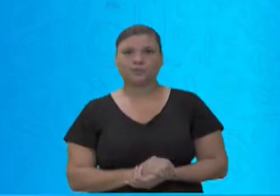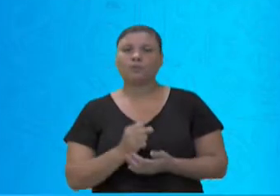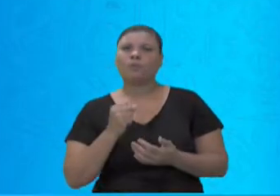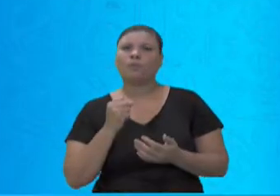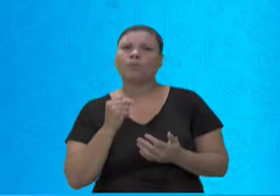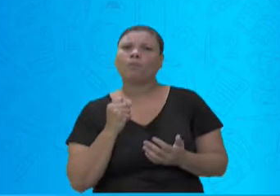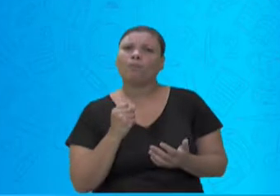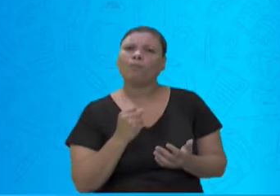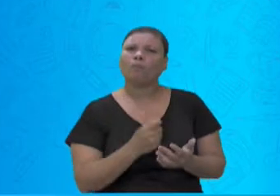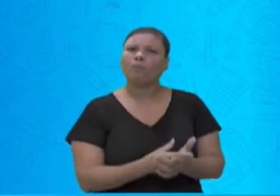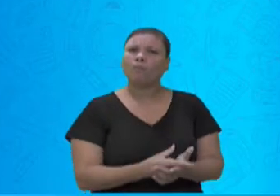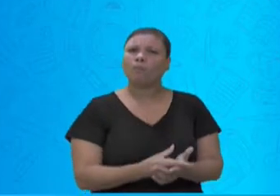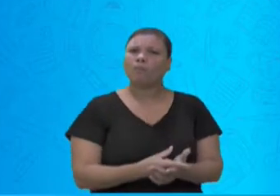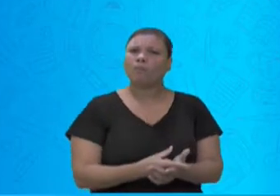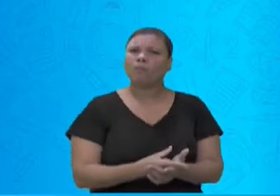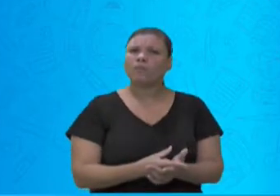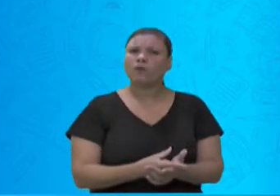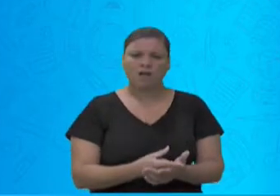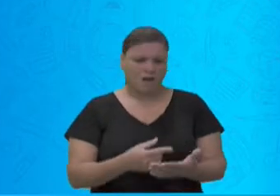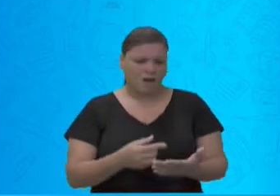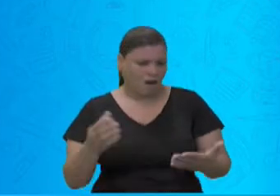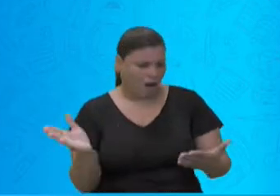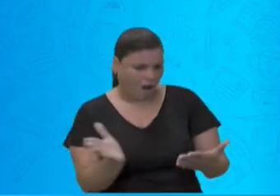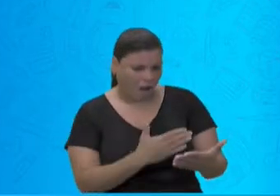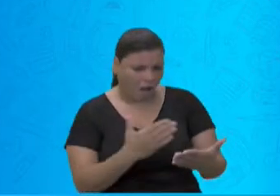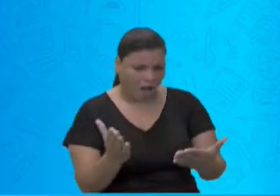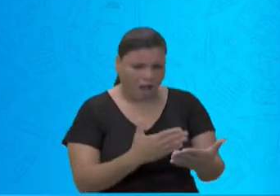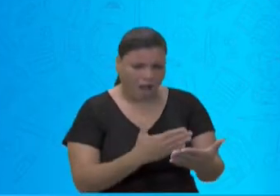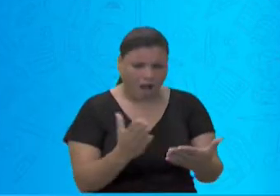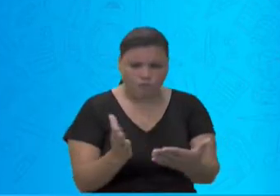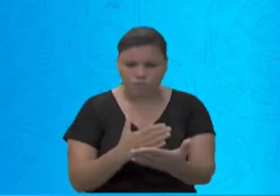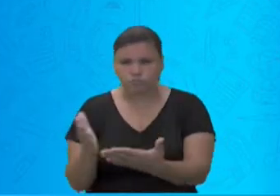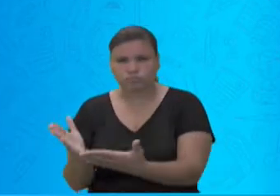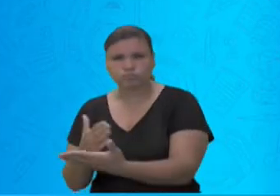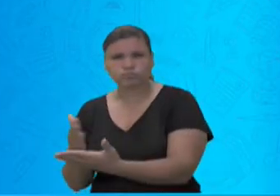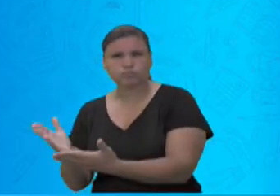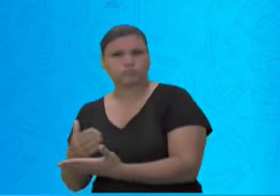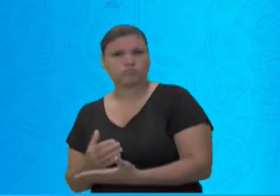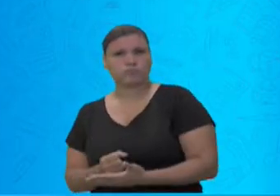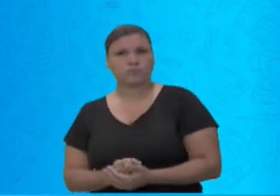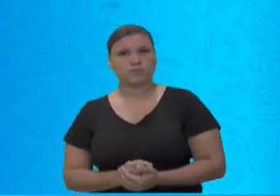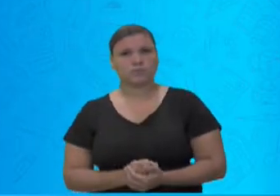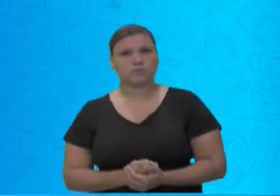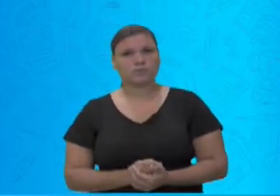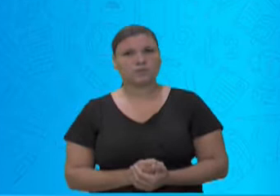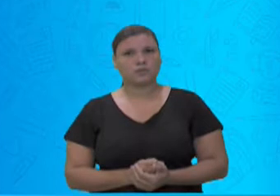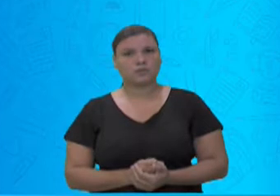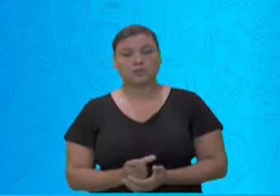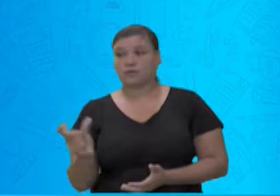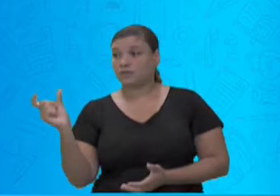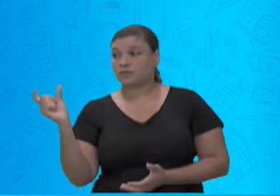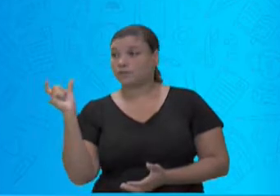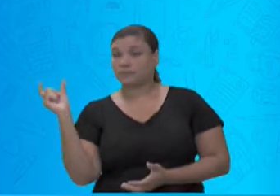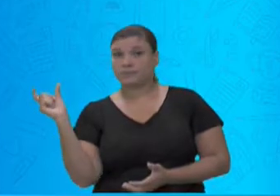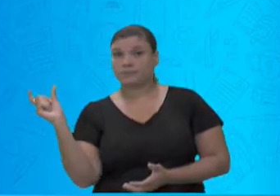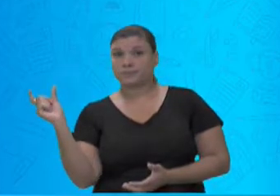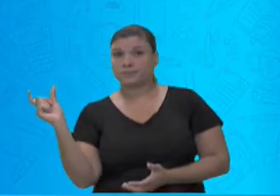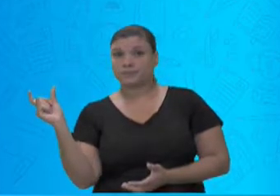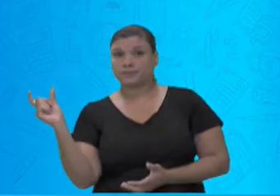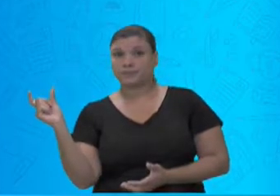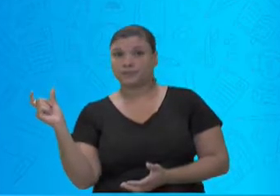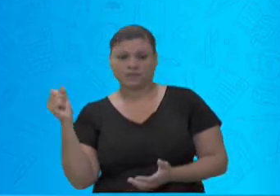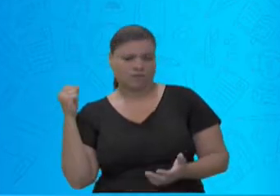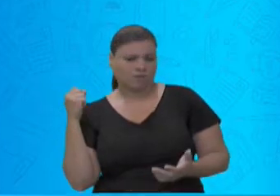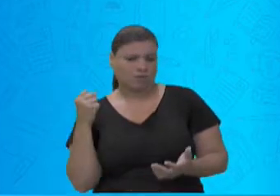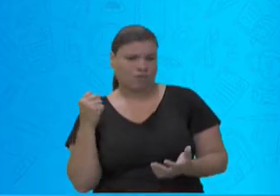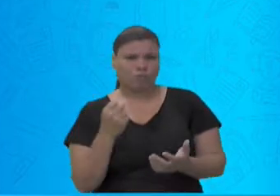Comprei bastantes livros. Se eu substituir na oração bastantes por muito,